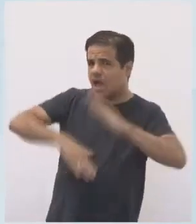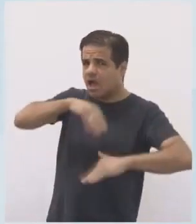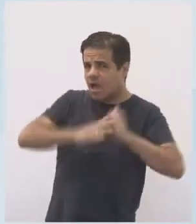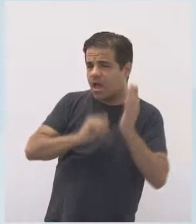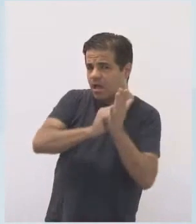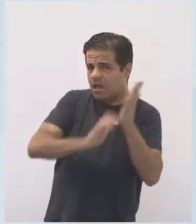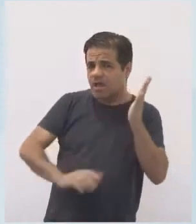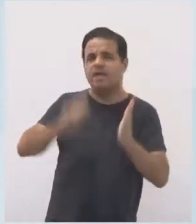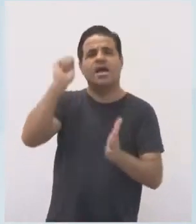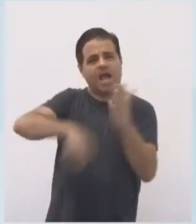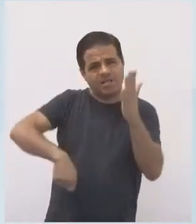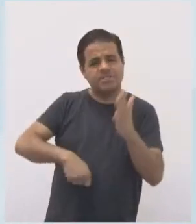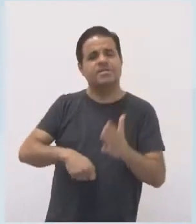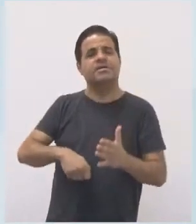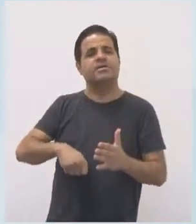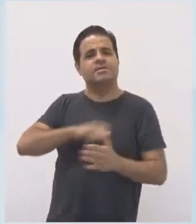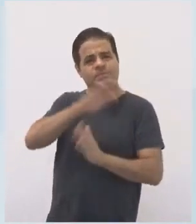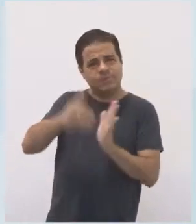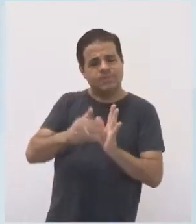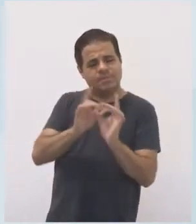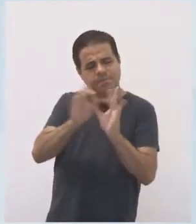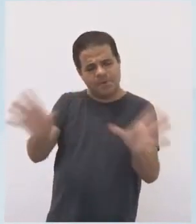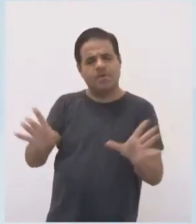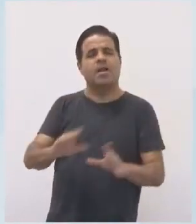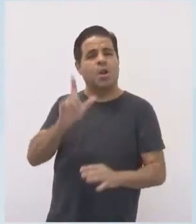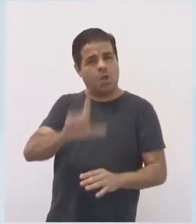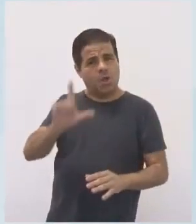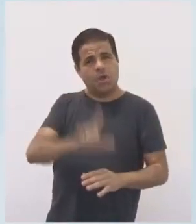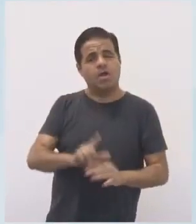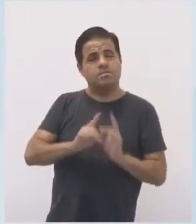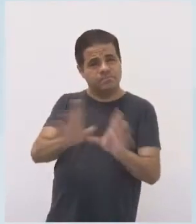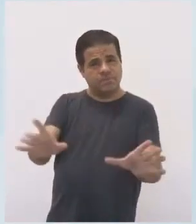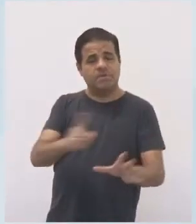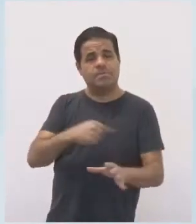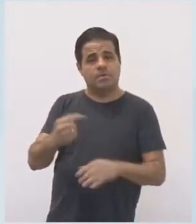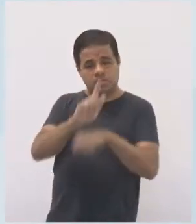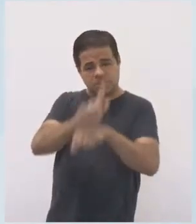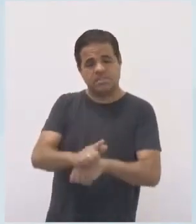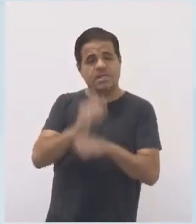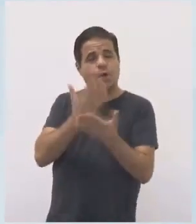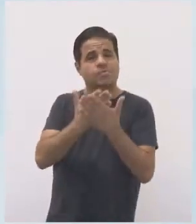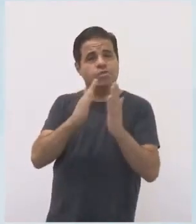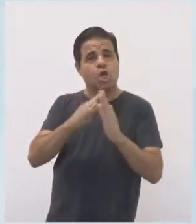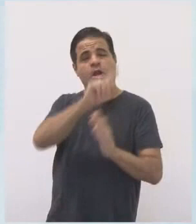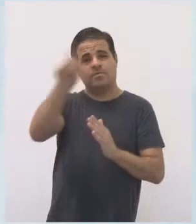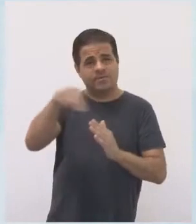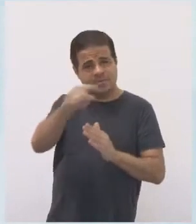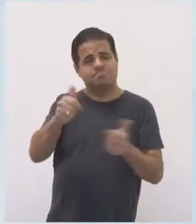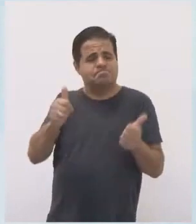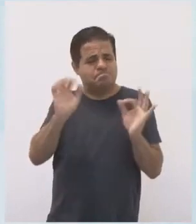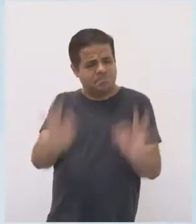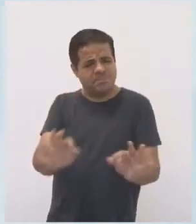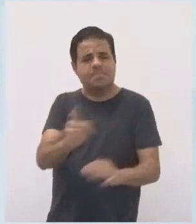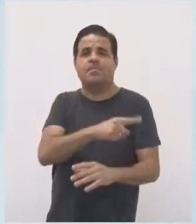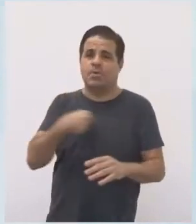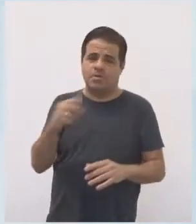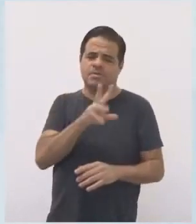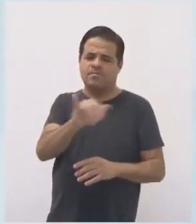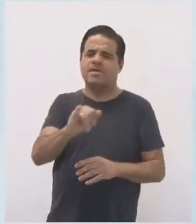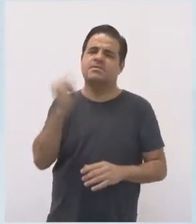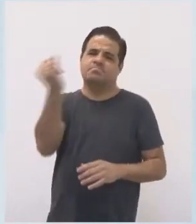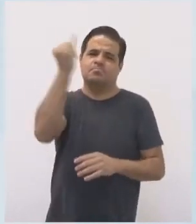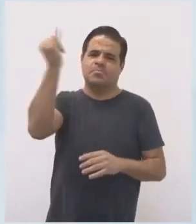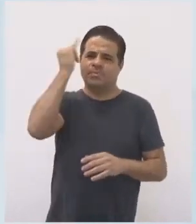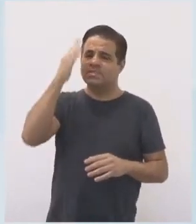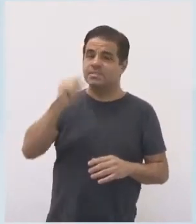atividades, registrem com as devidas autorizações, é claro, disponibilizem para a gestão escolar de vocês, porque com certeza para a gente vai ser muito